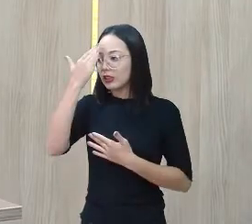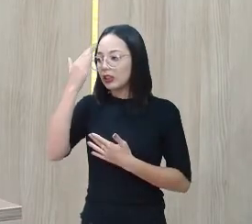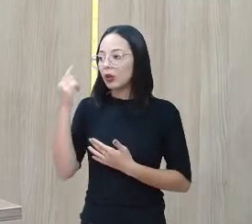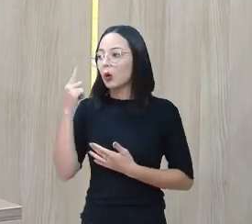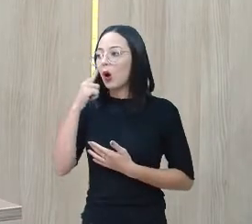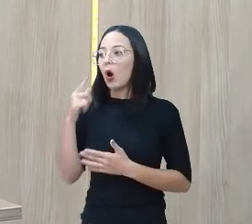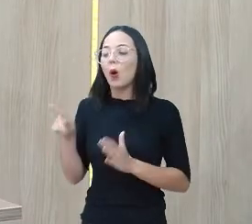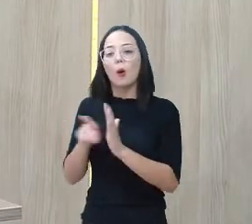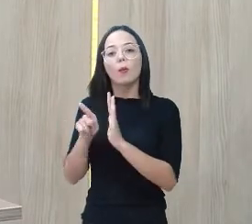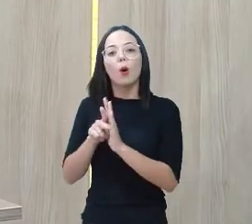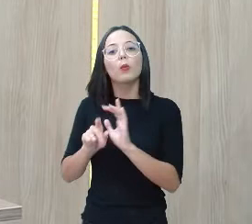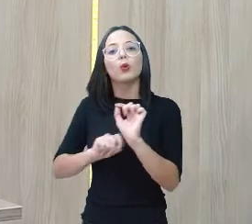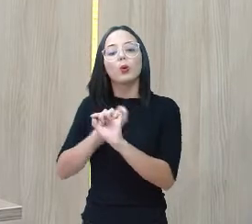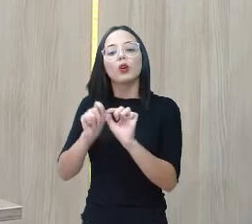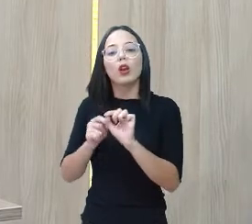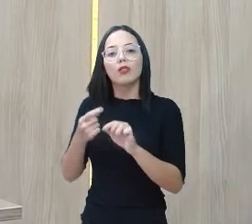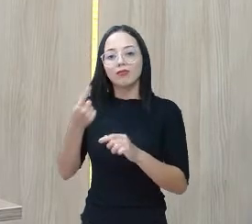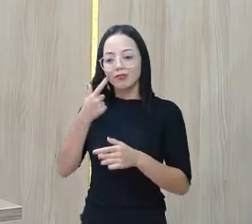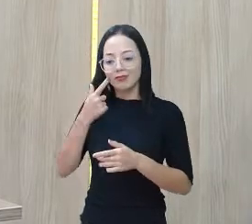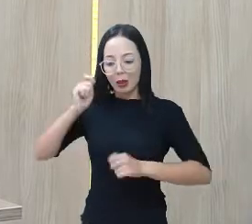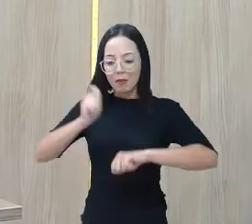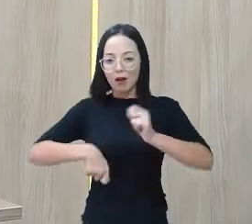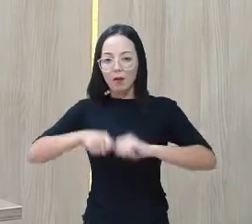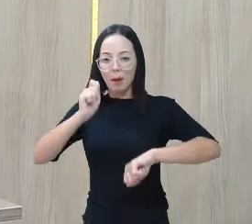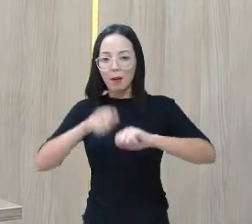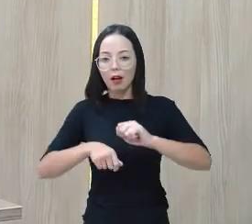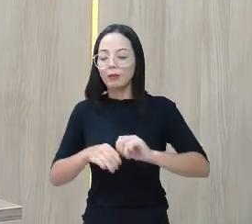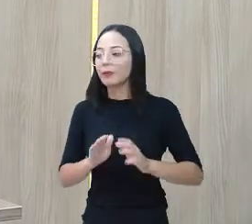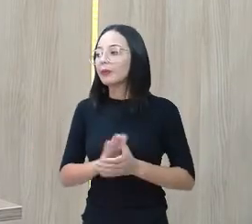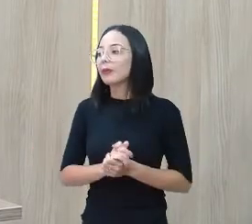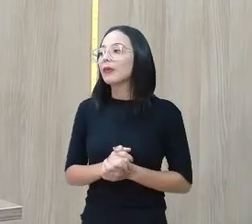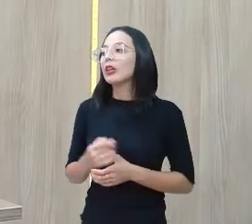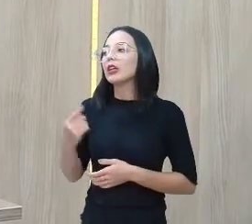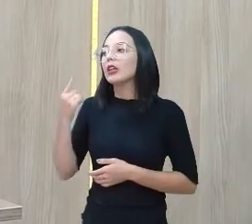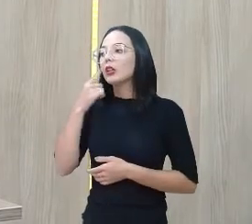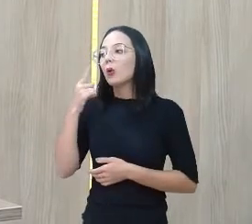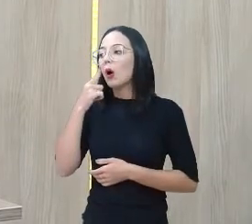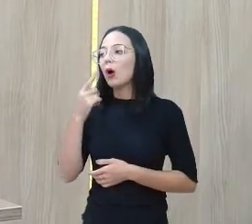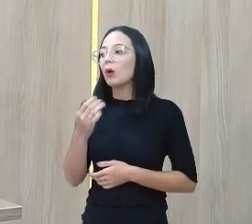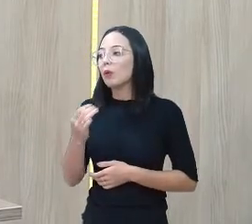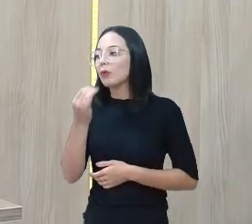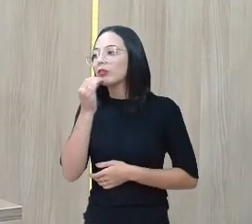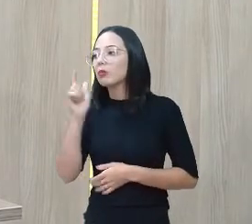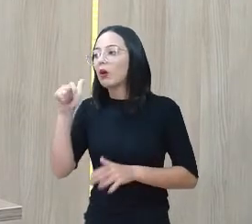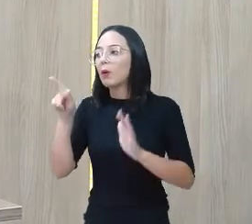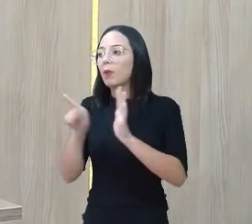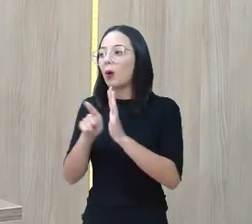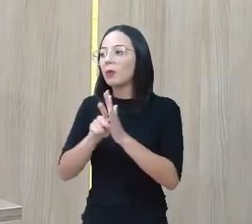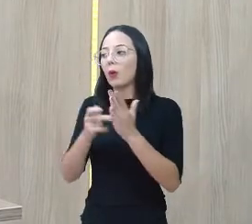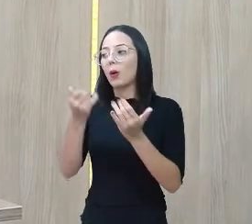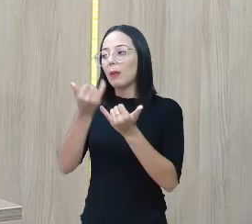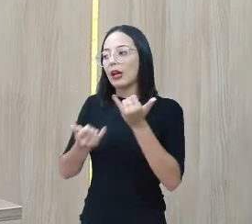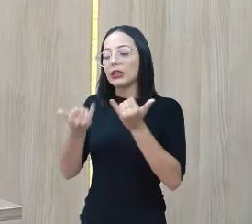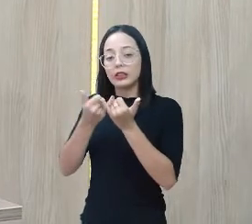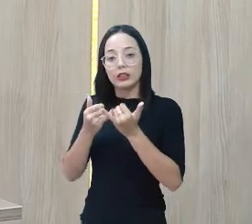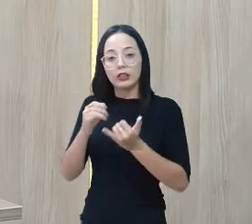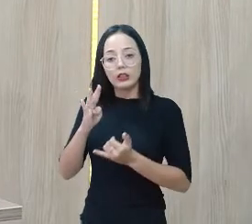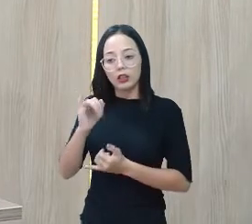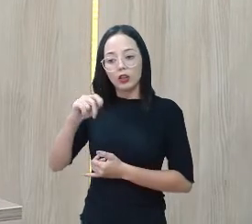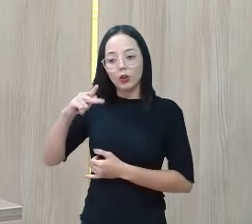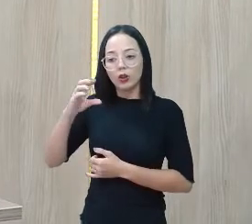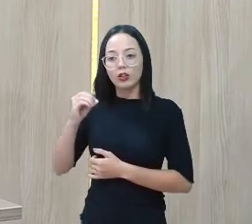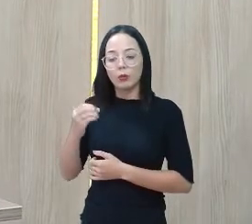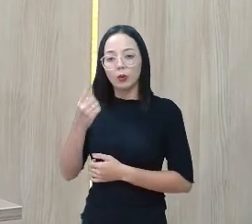este instrumento musical. Então, essa parte aqui do bumbo é como se fosse o nosso tímpano, bem